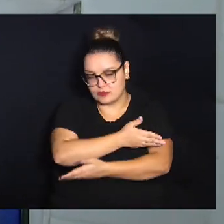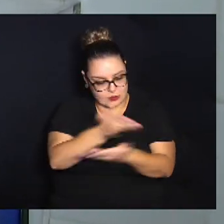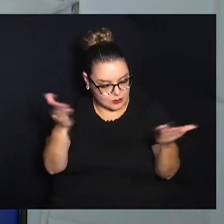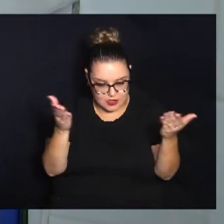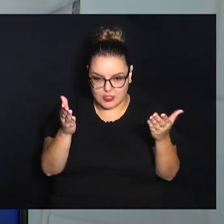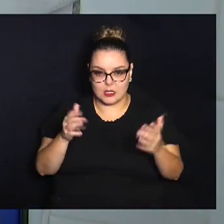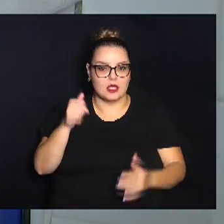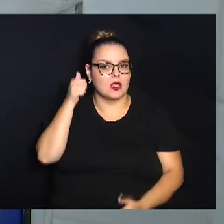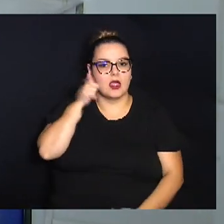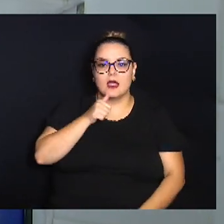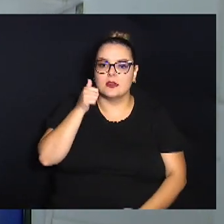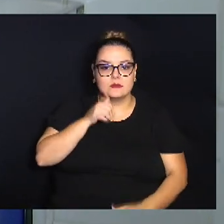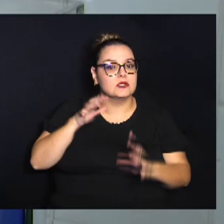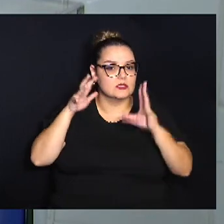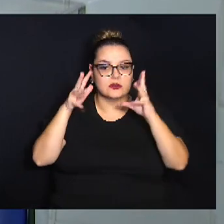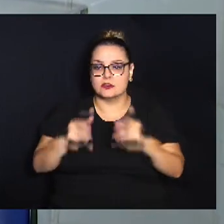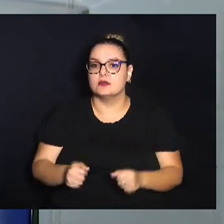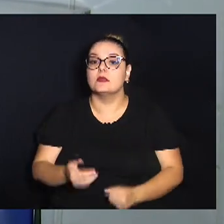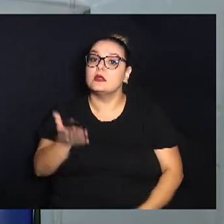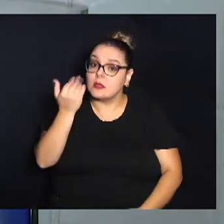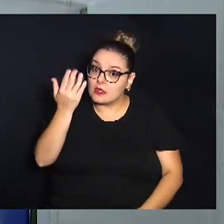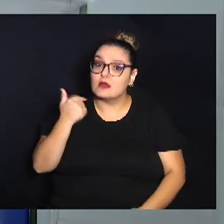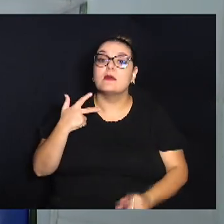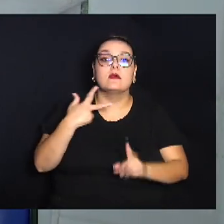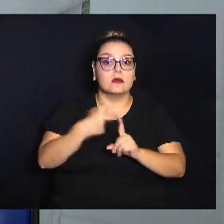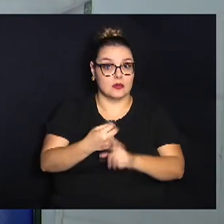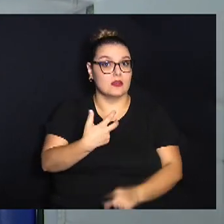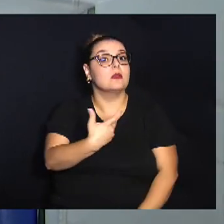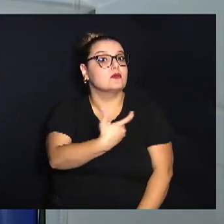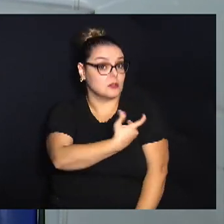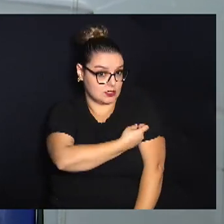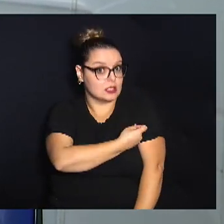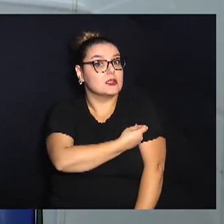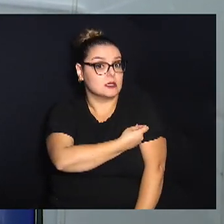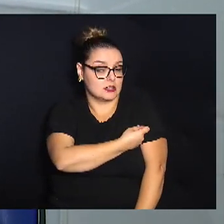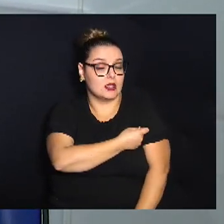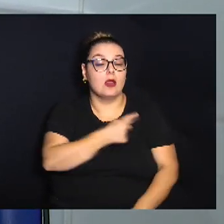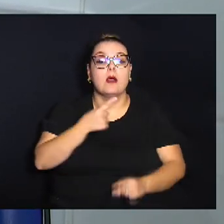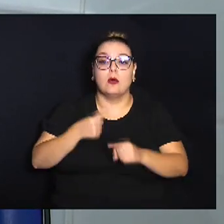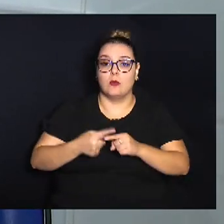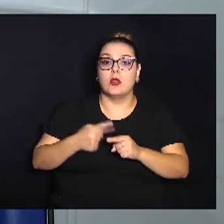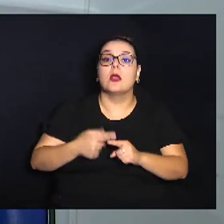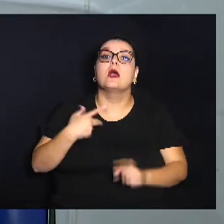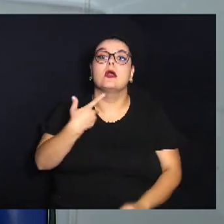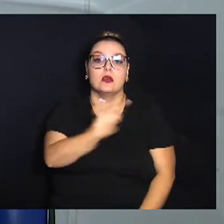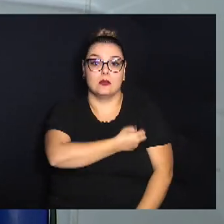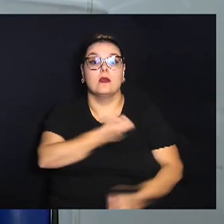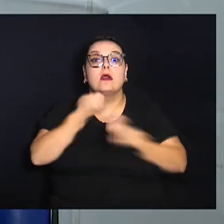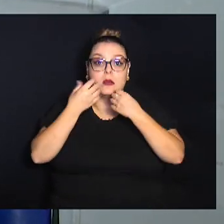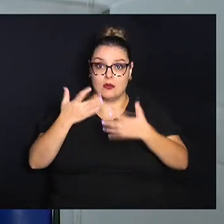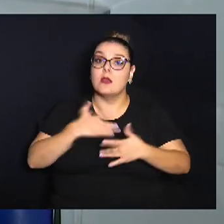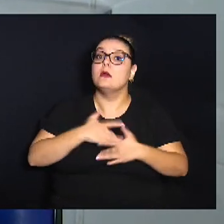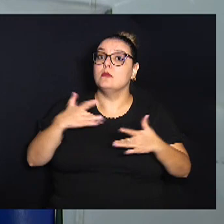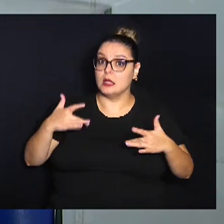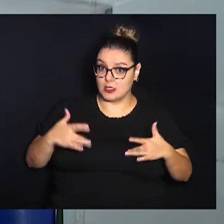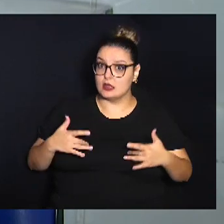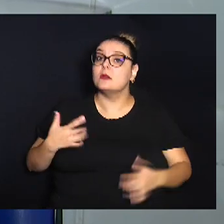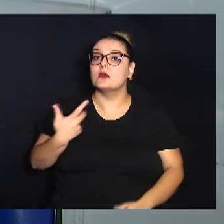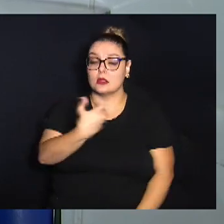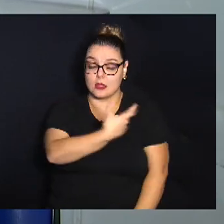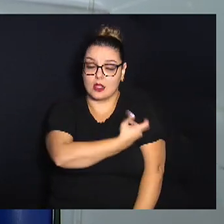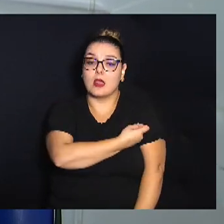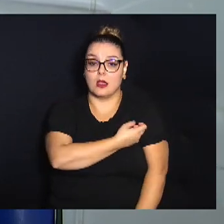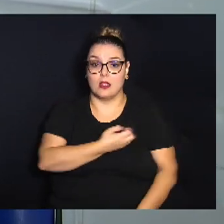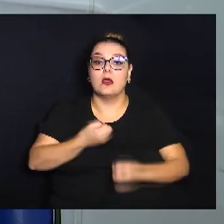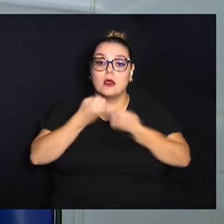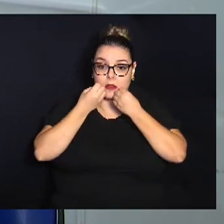as meninas, podem vir tomar vacina, porque a vacina faz bem para a saúde. A vacina, ela é